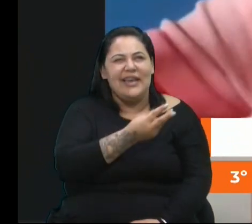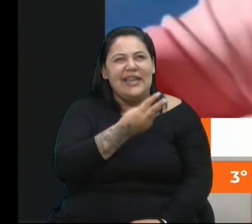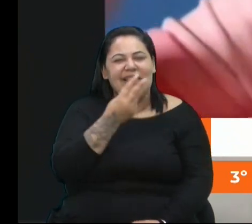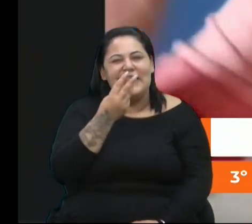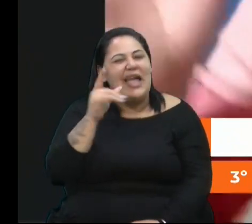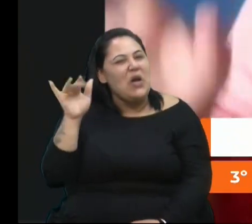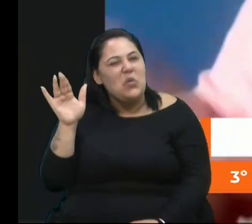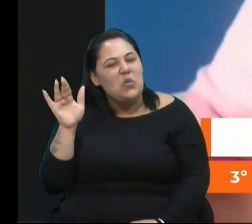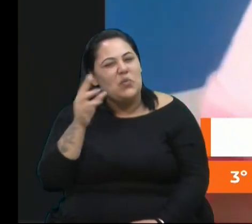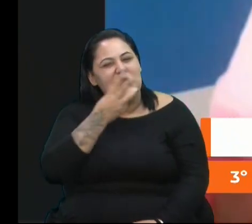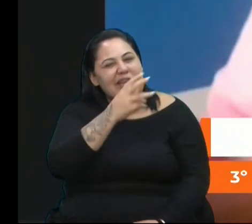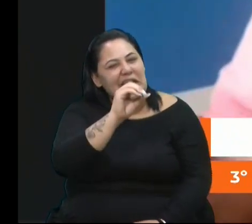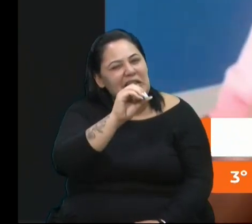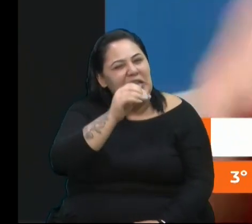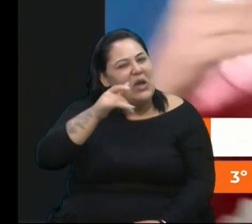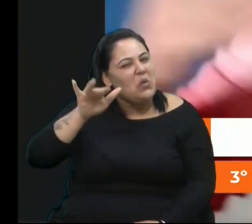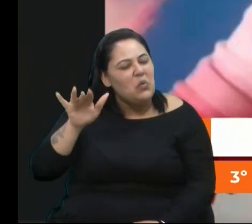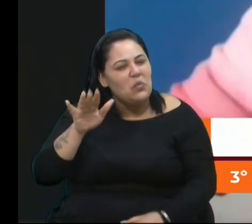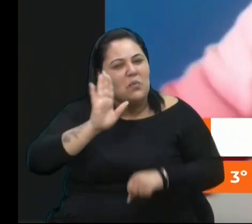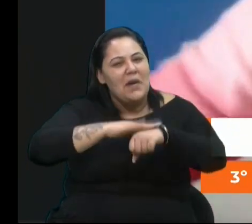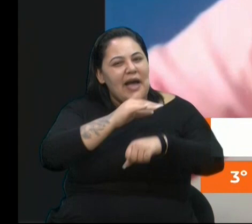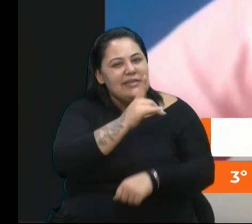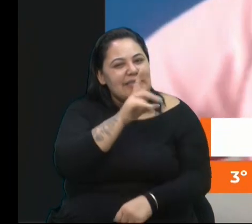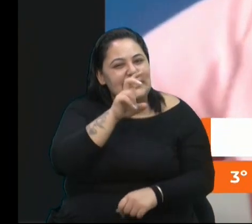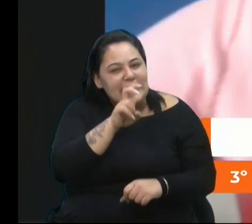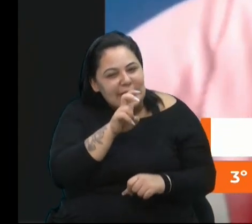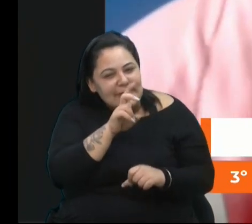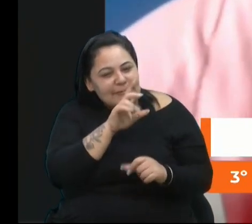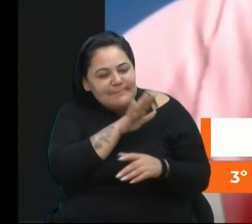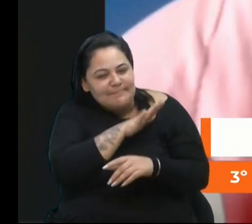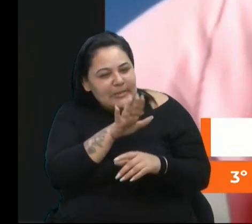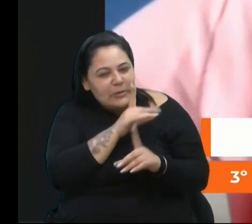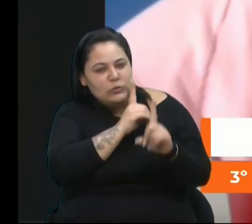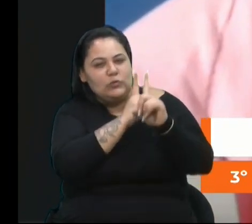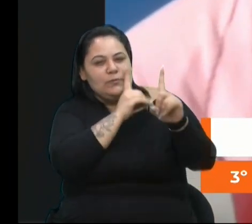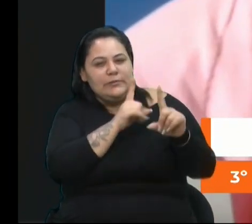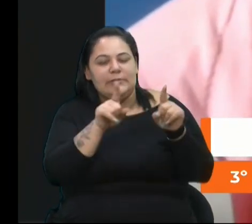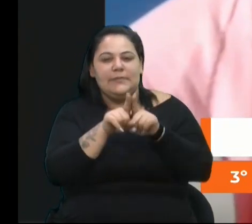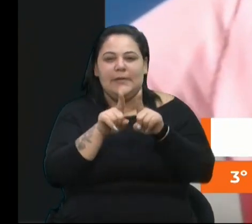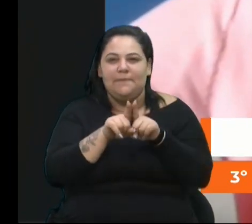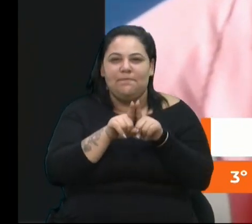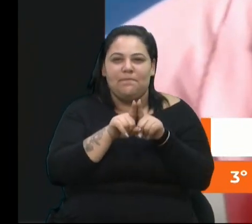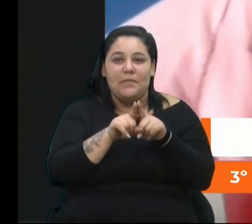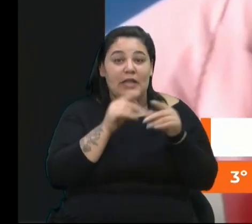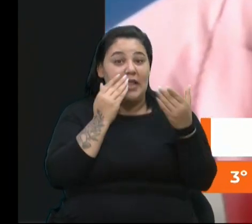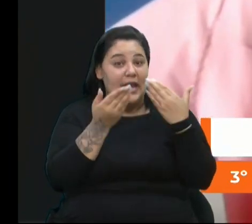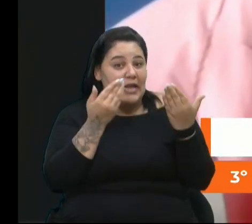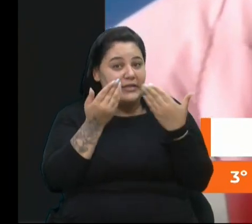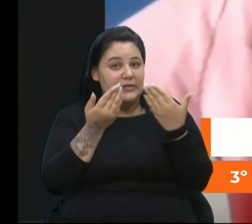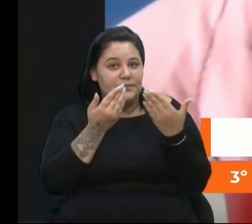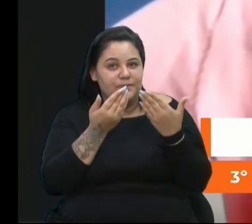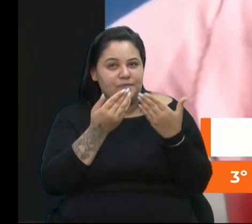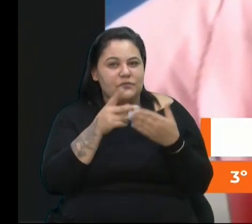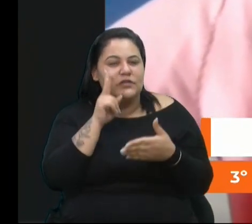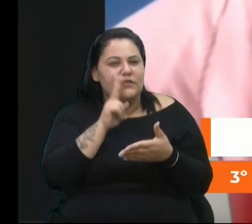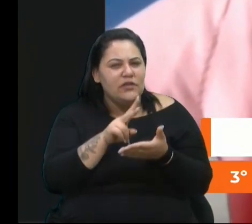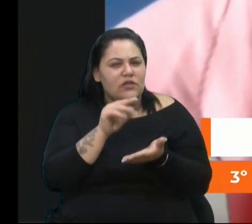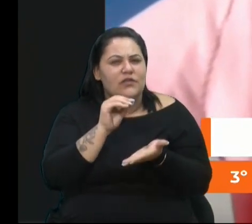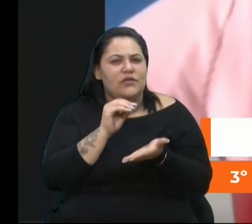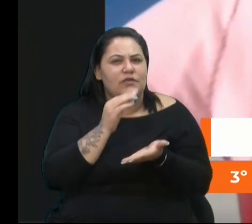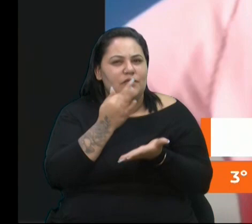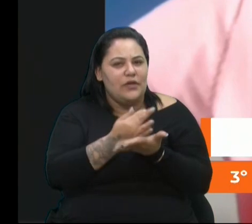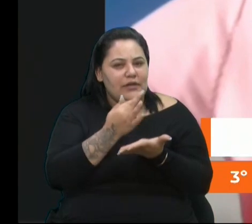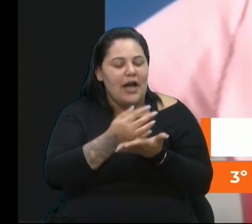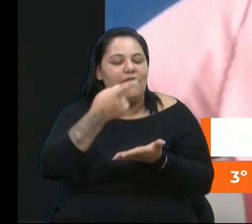15, acho que é isso, né, em fase de identificação. Então a gente está vendo que faltava o